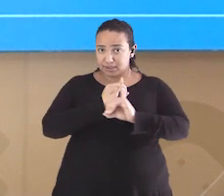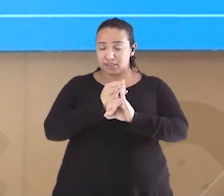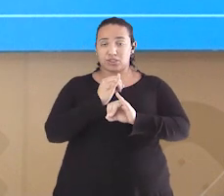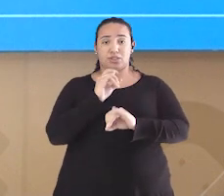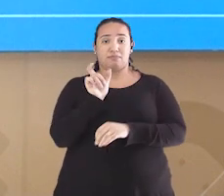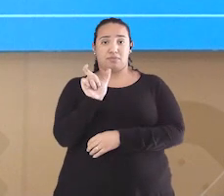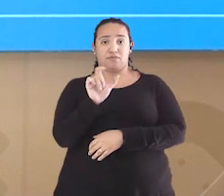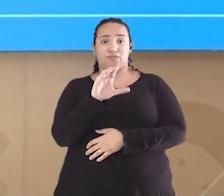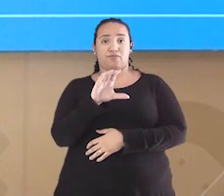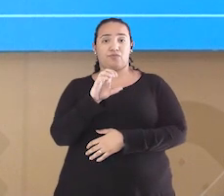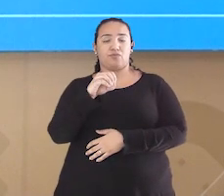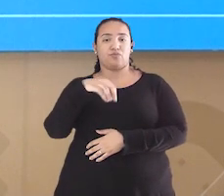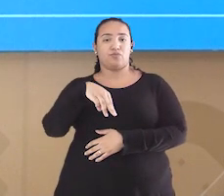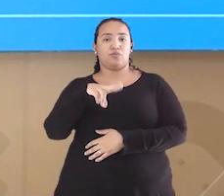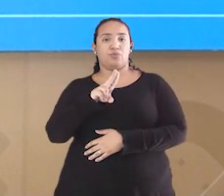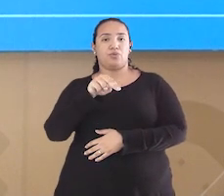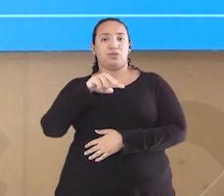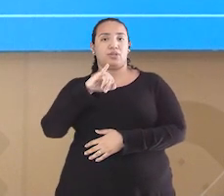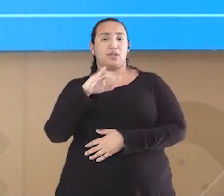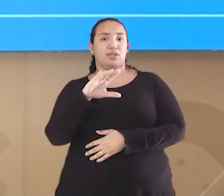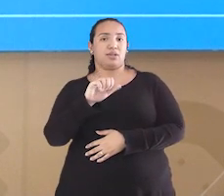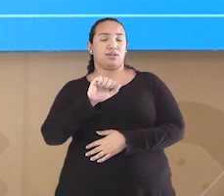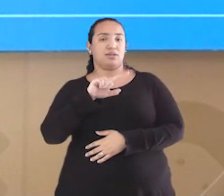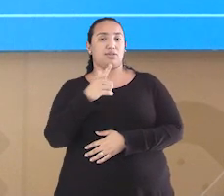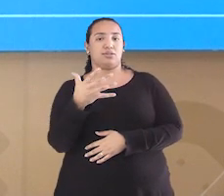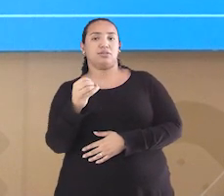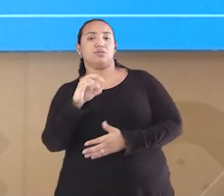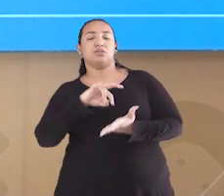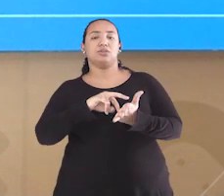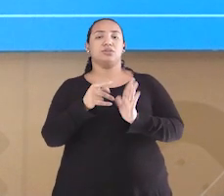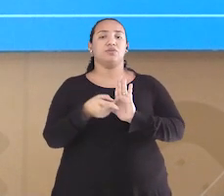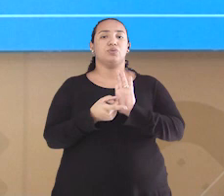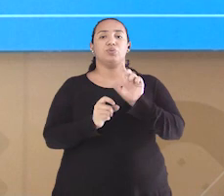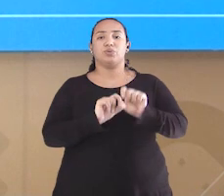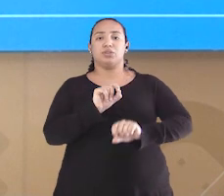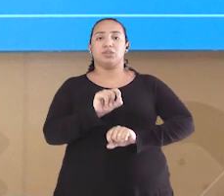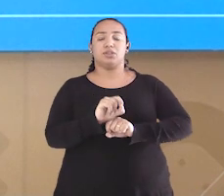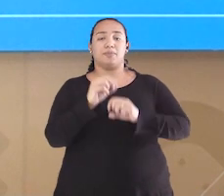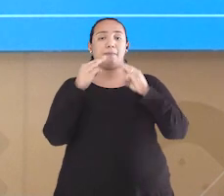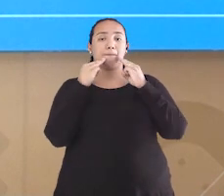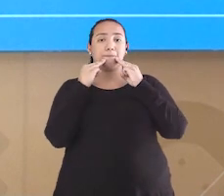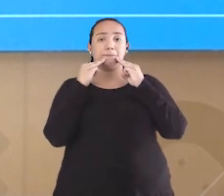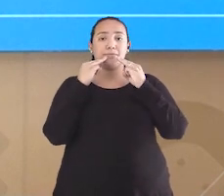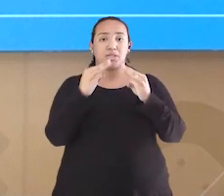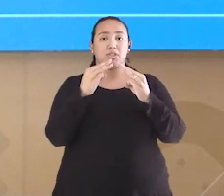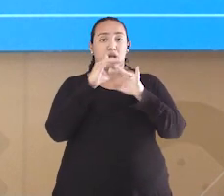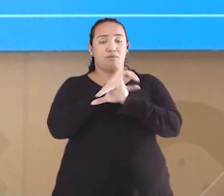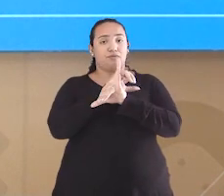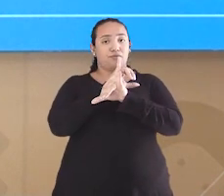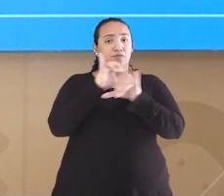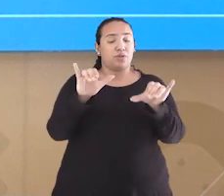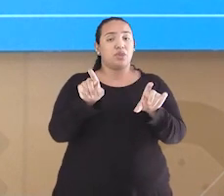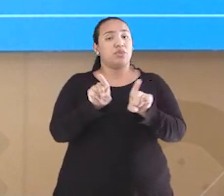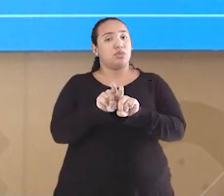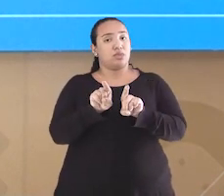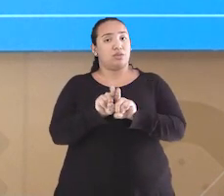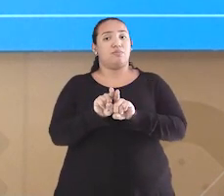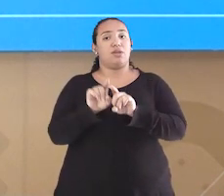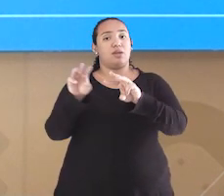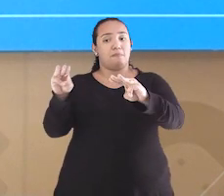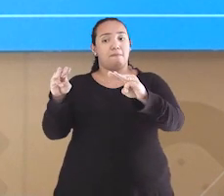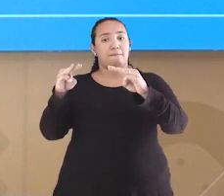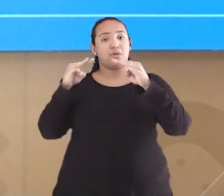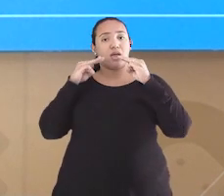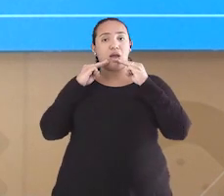palavra comunicação significa ação de transmitir uma mensagem e, eventualmente,